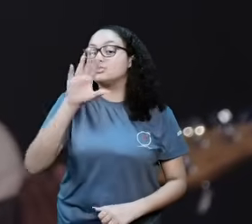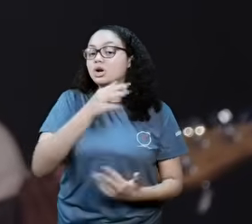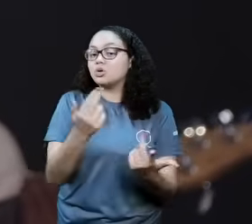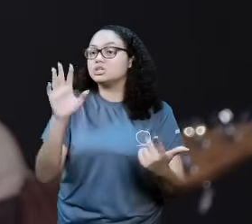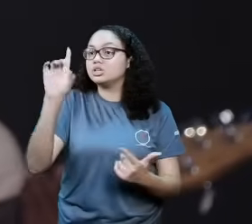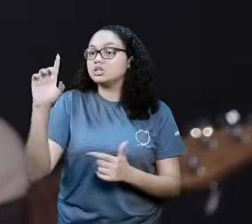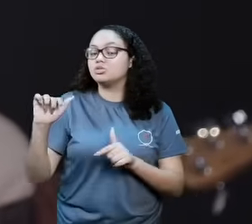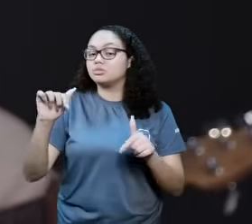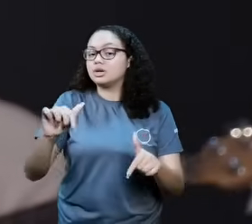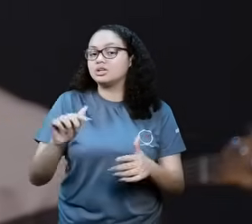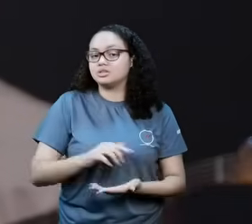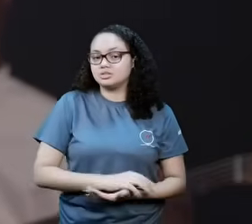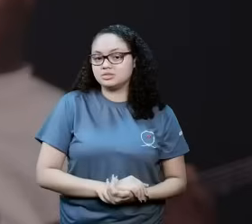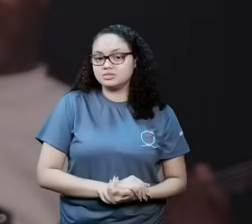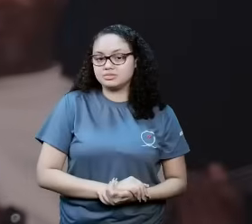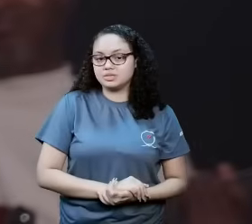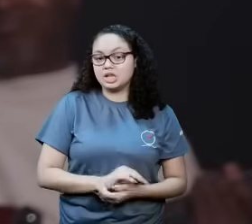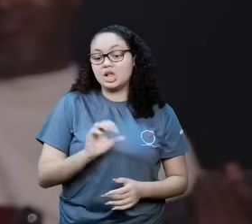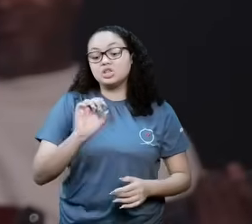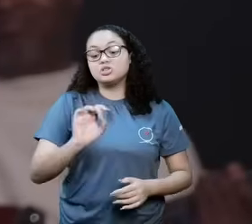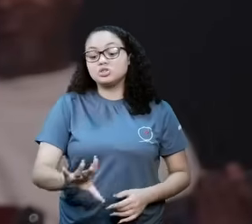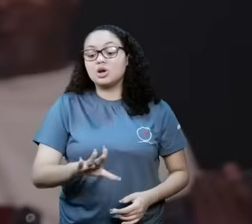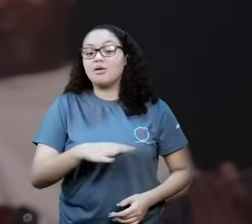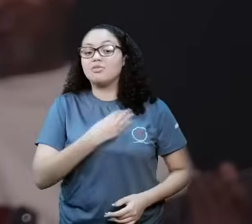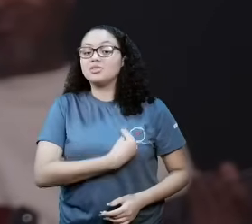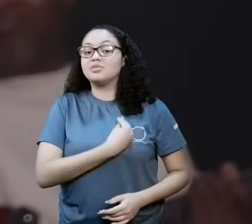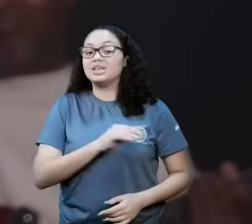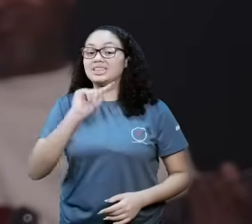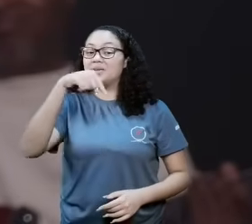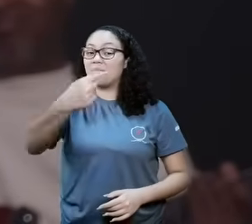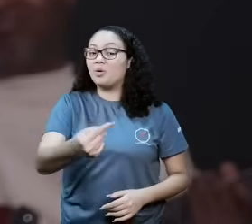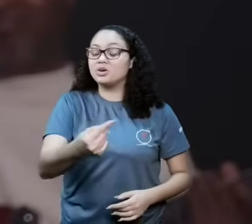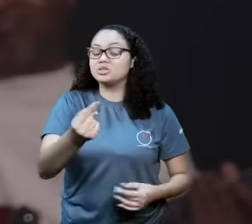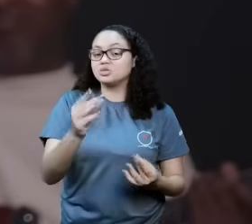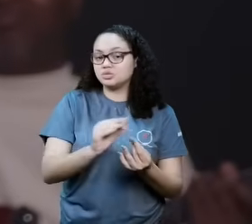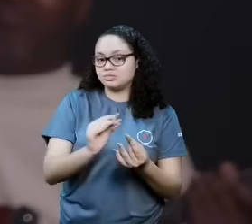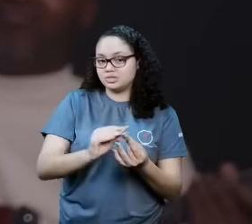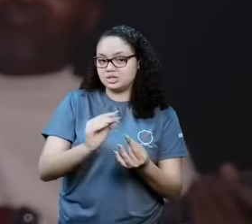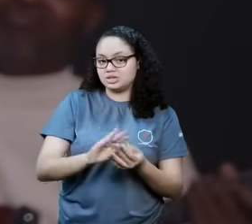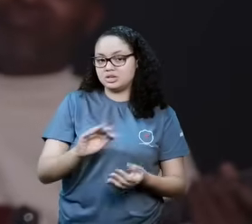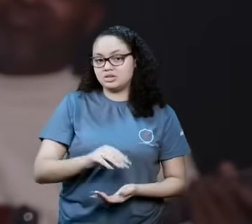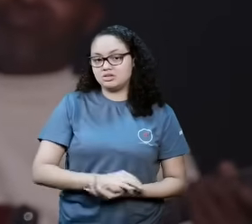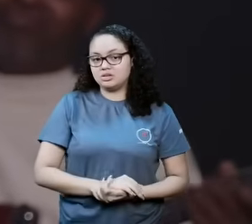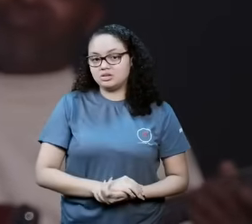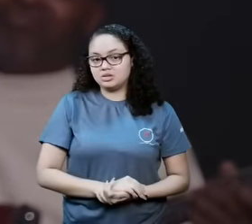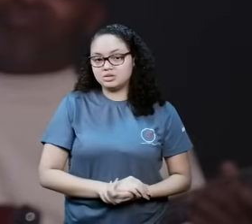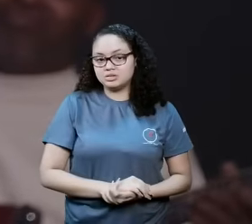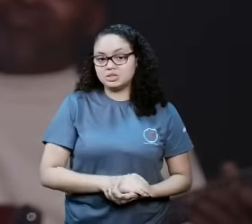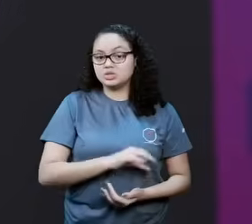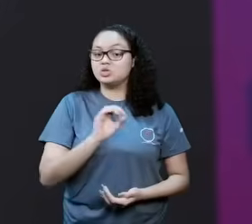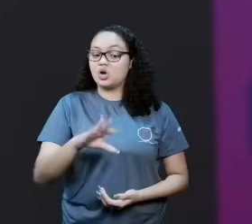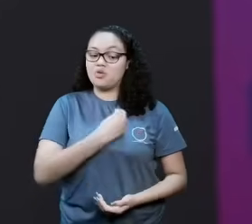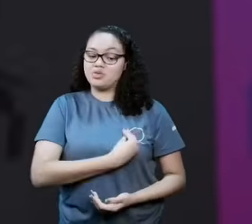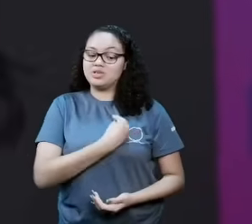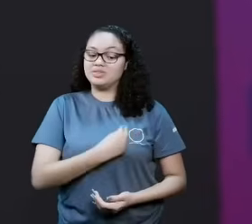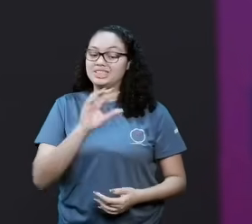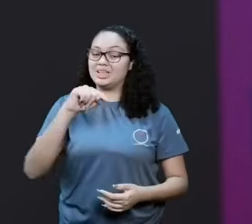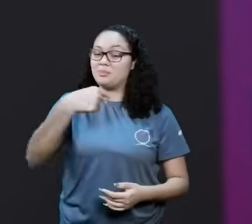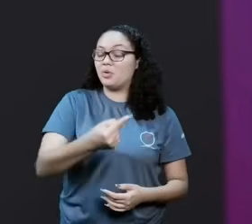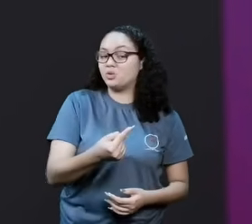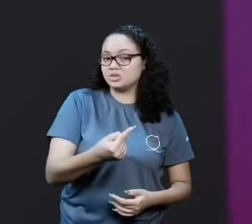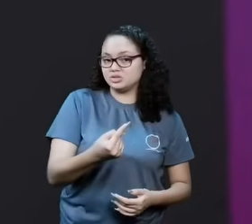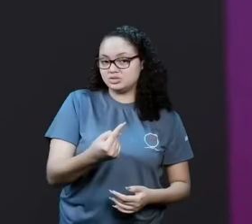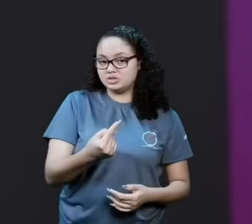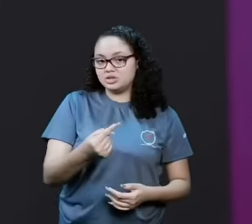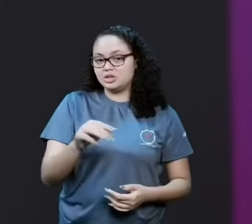bota? Mas ele diz que só vai viver depois que entrar neles, ou? Mas eles só vão viver depois que entrar neles, ou? Essa é a